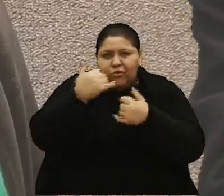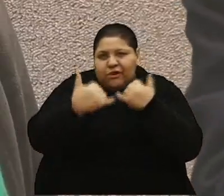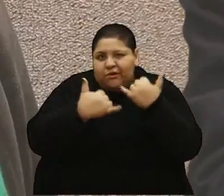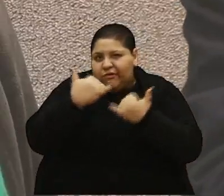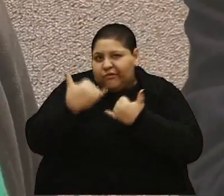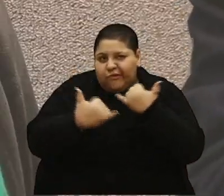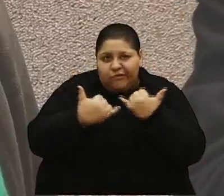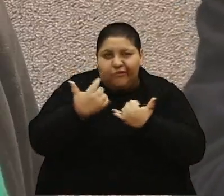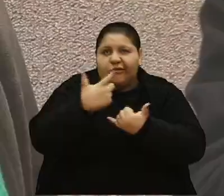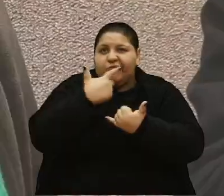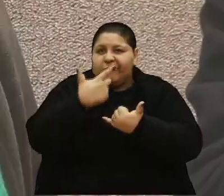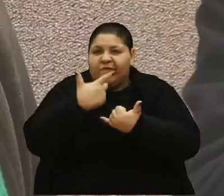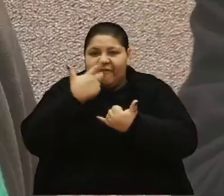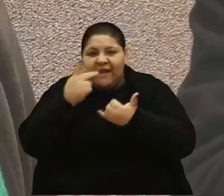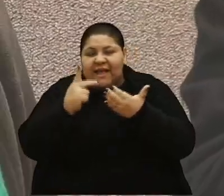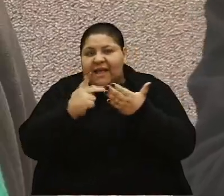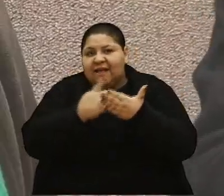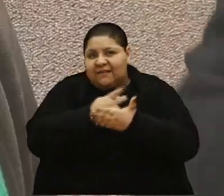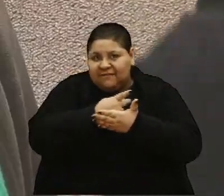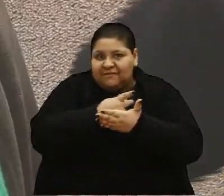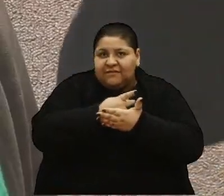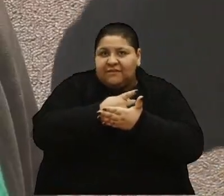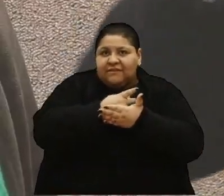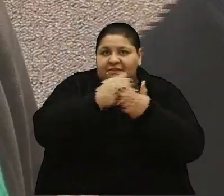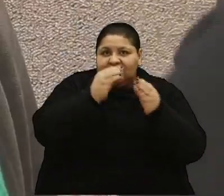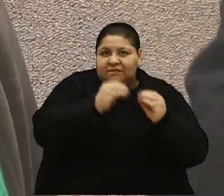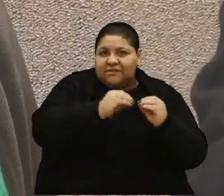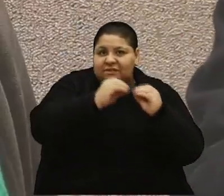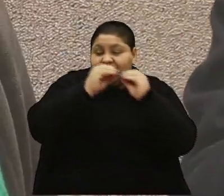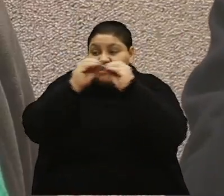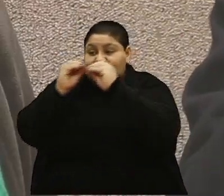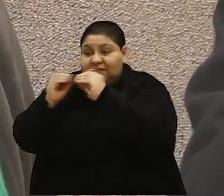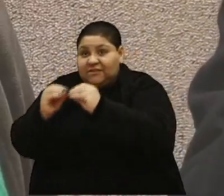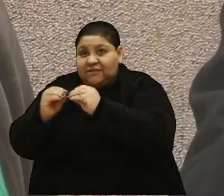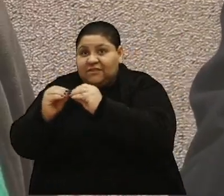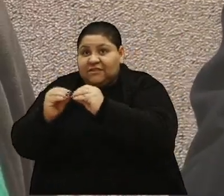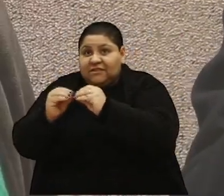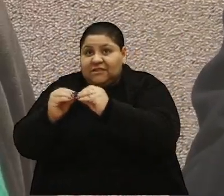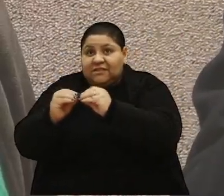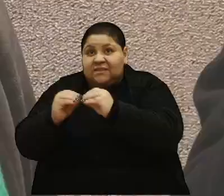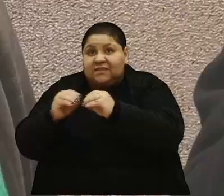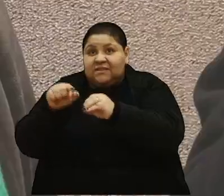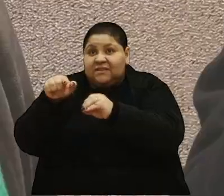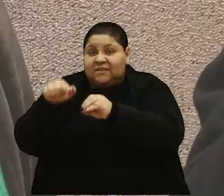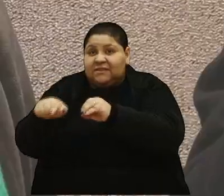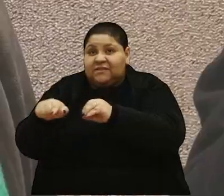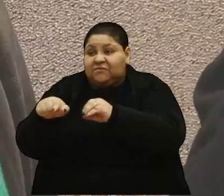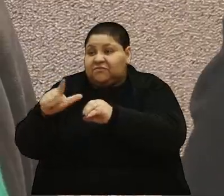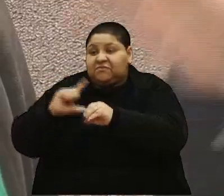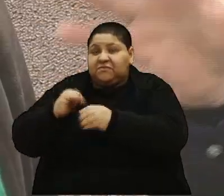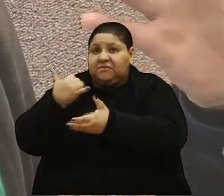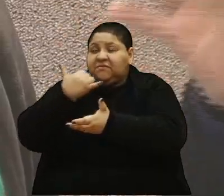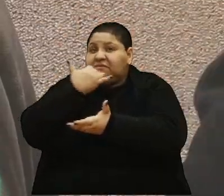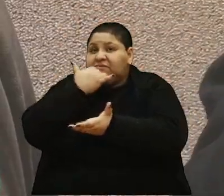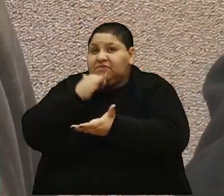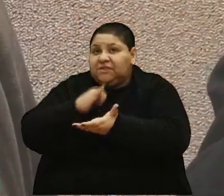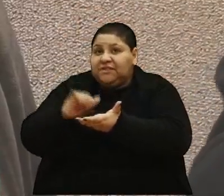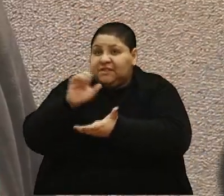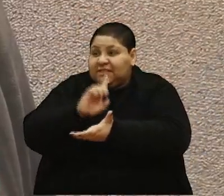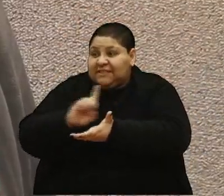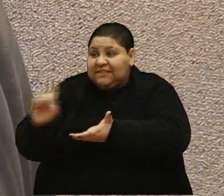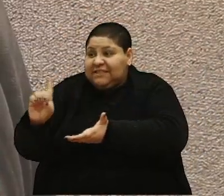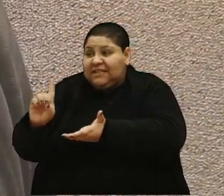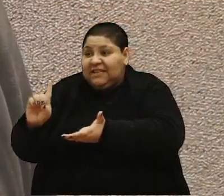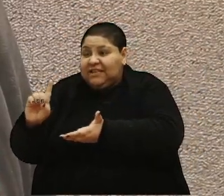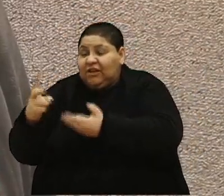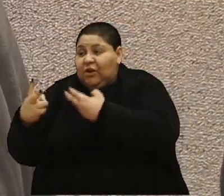por uma fala distorcida, e ela vai parar lá em cima, e lá não tem perdão. Lá se o cara é da direita é condenado, se é da esquerda